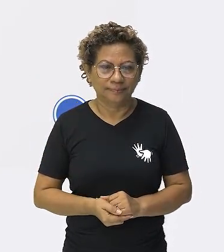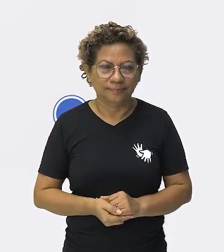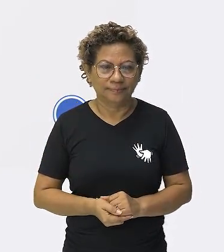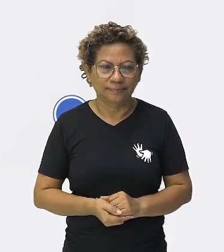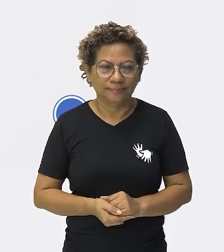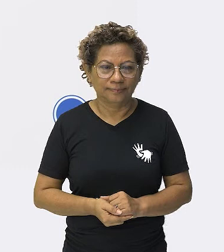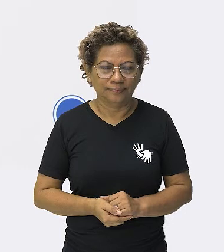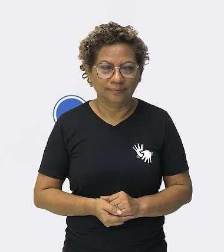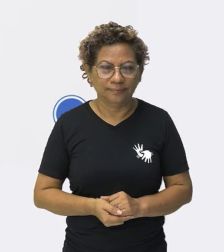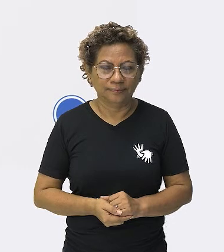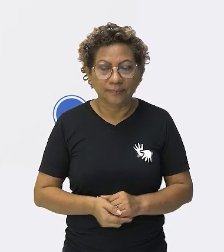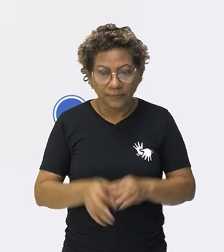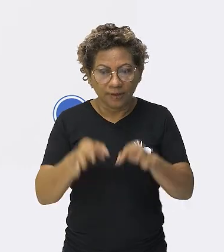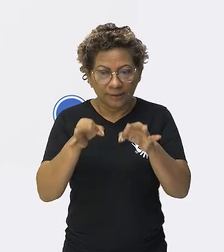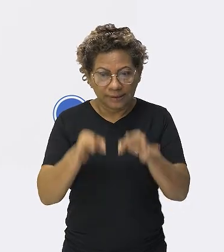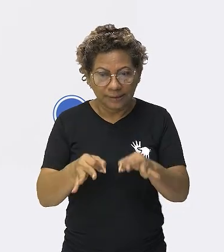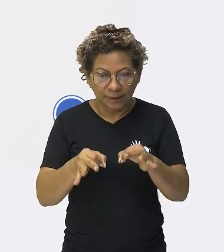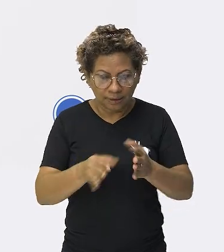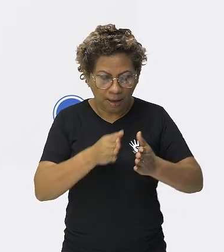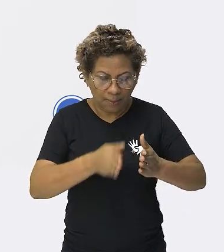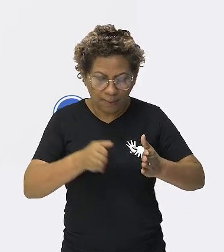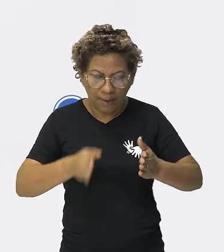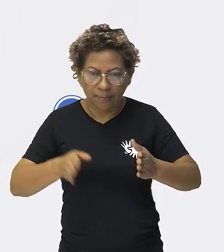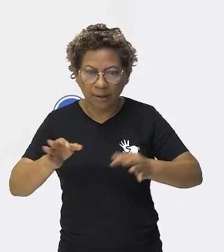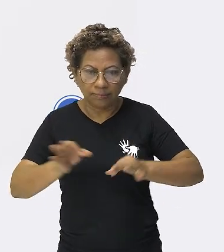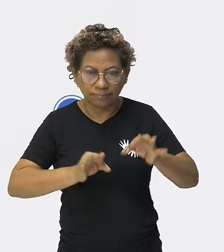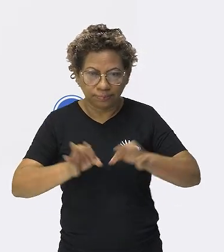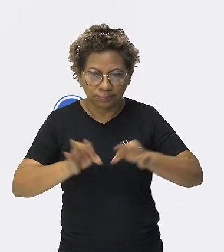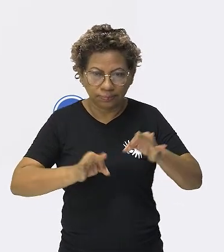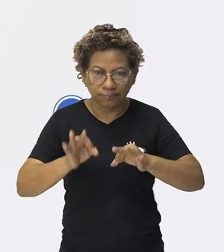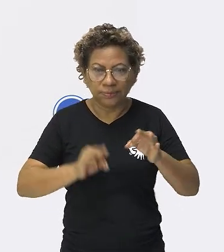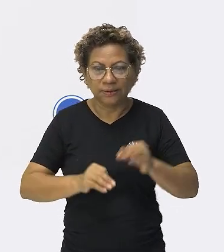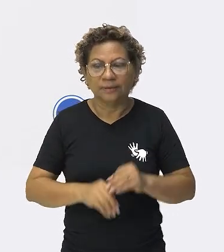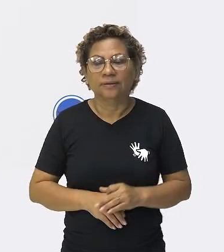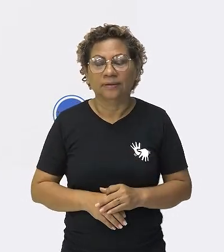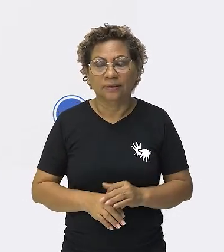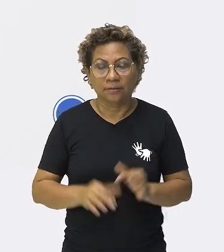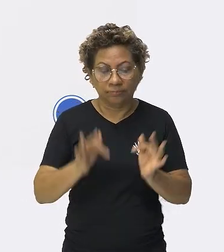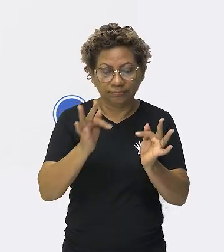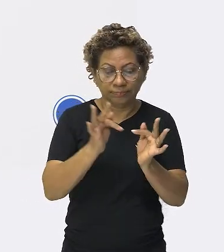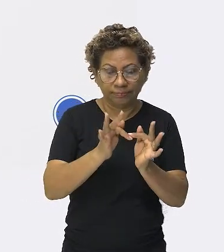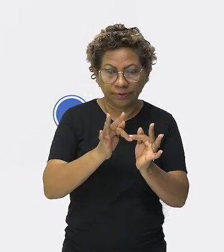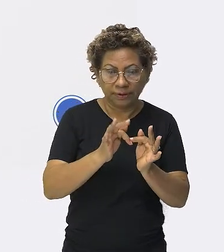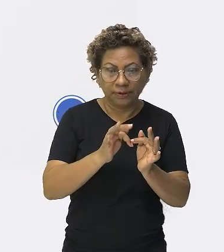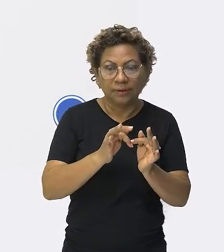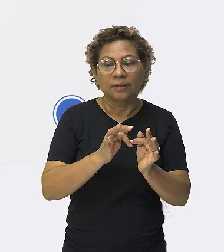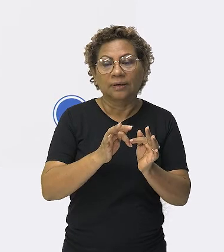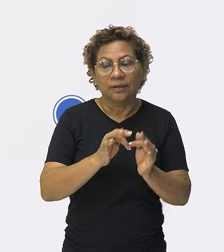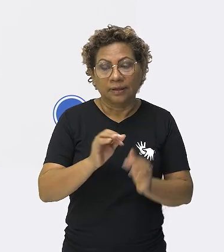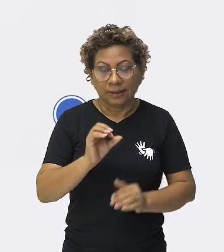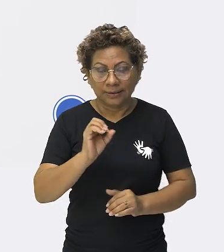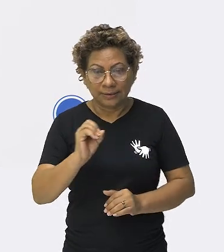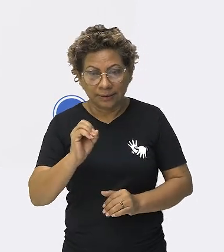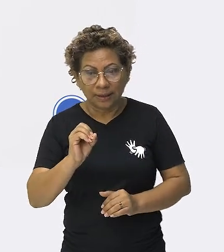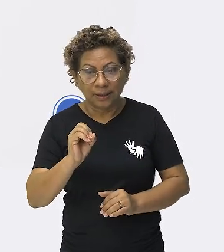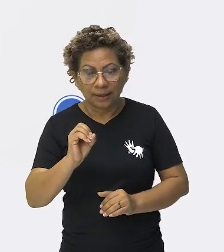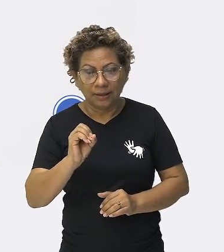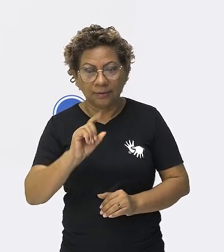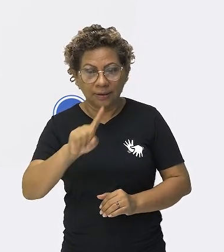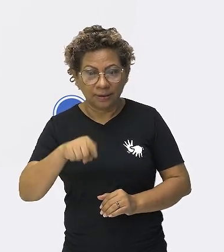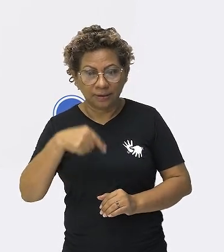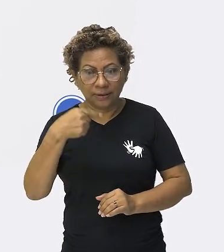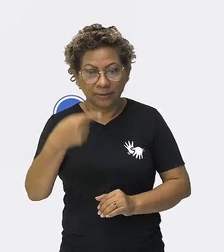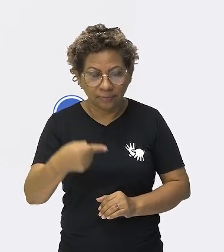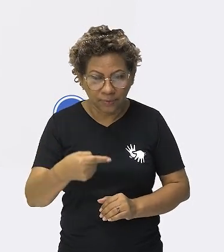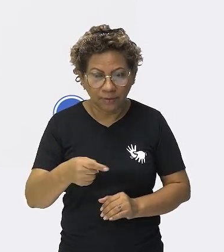Aí está. Fazendo f de x igual a zero, teremos que, então, igualamos, né, toda a função a zero, isolando